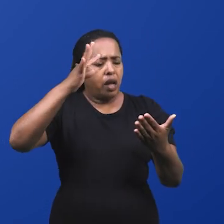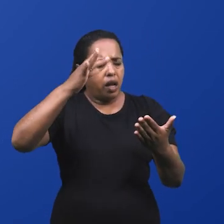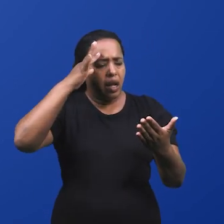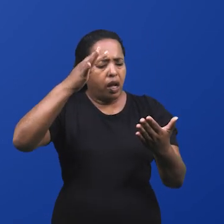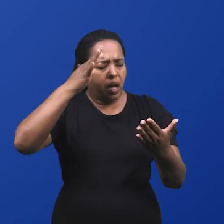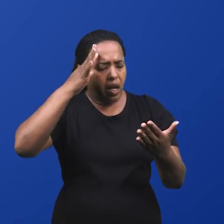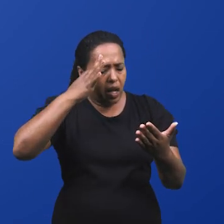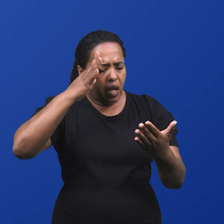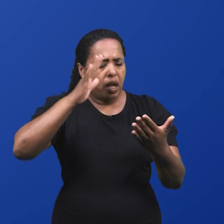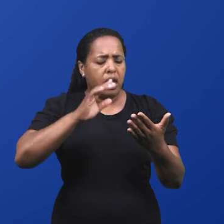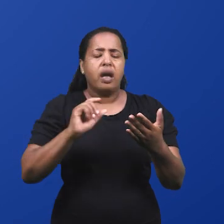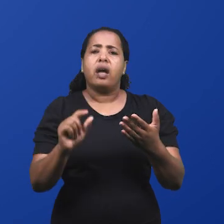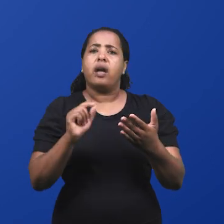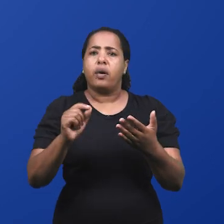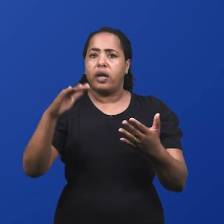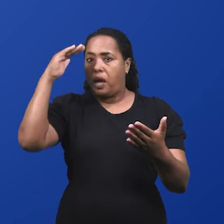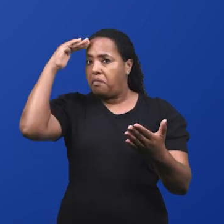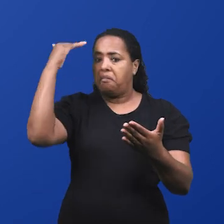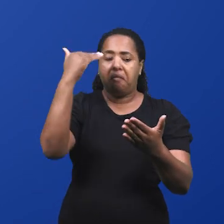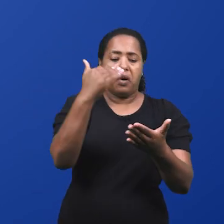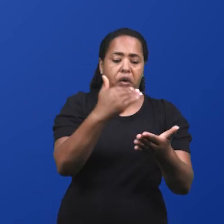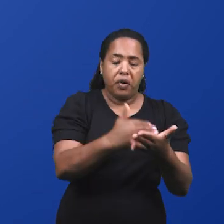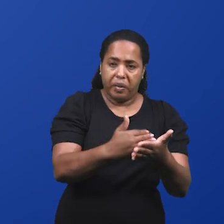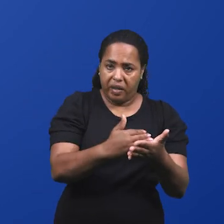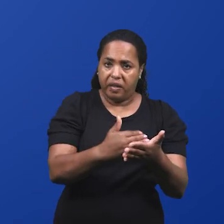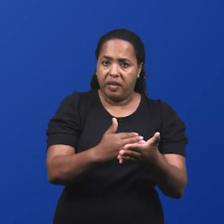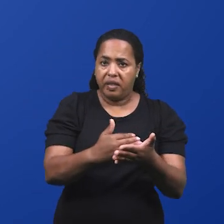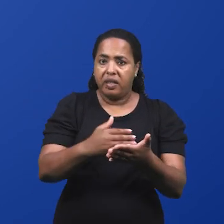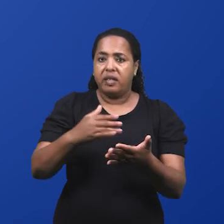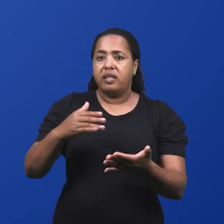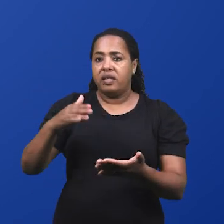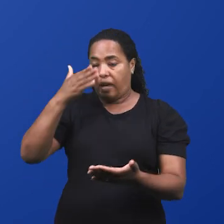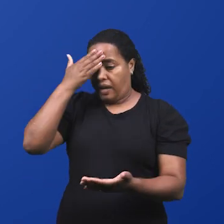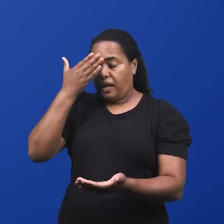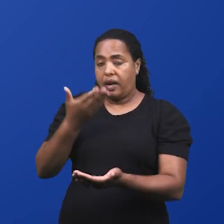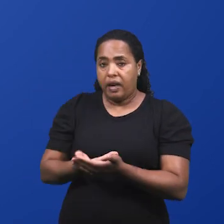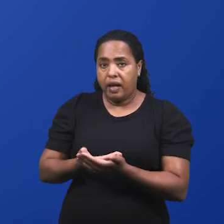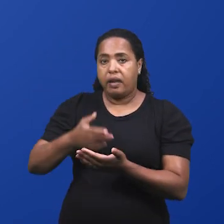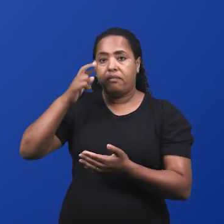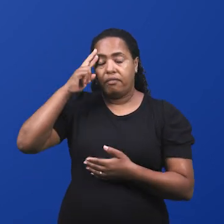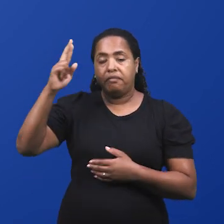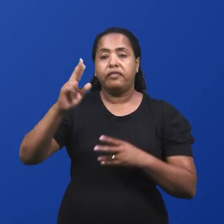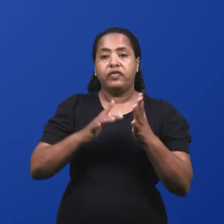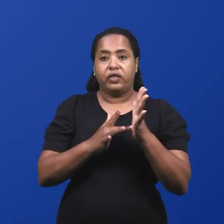na palavra é ser obediente, é confiar no Senhor.